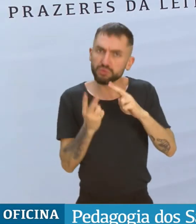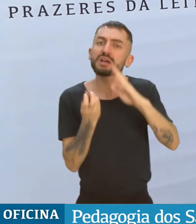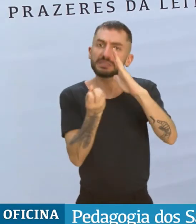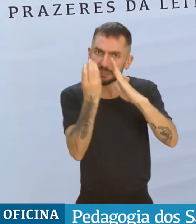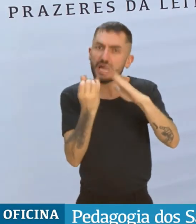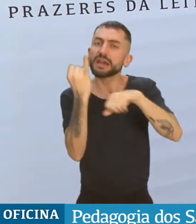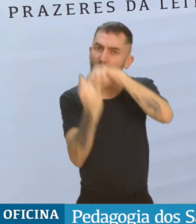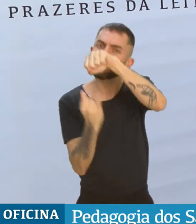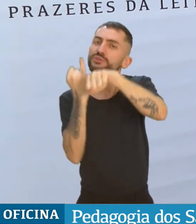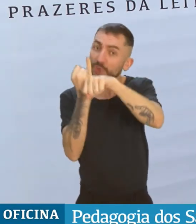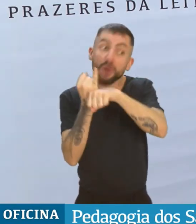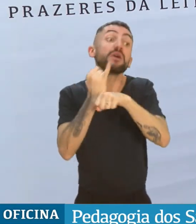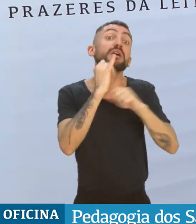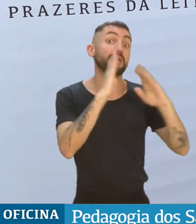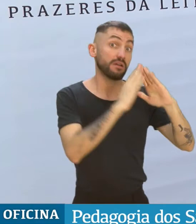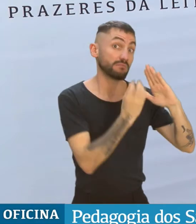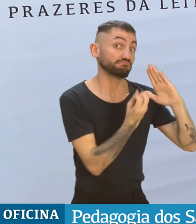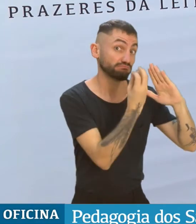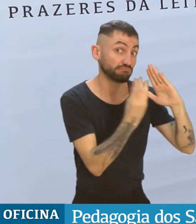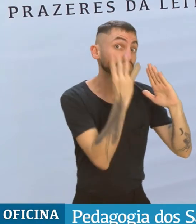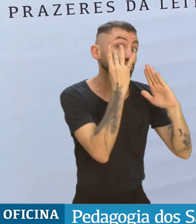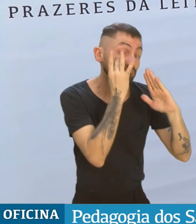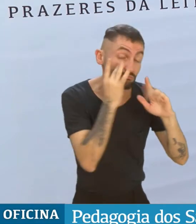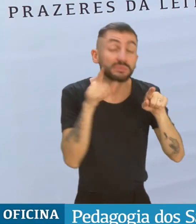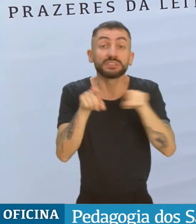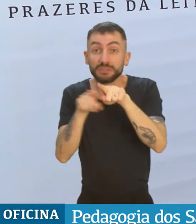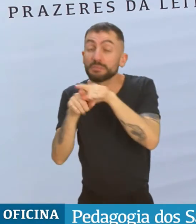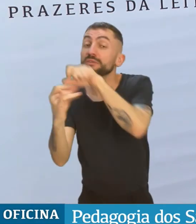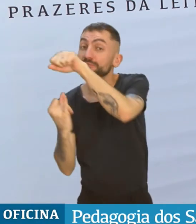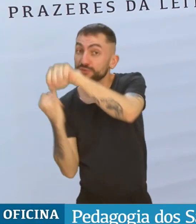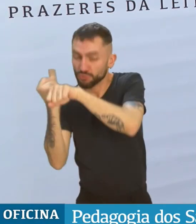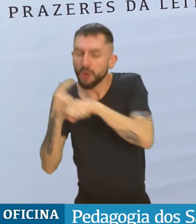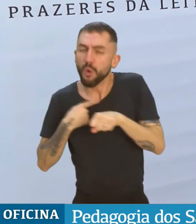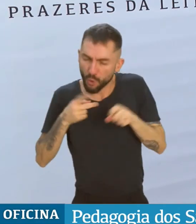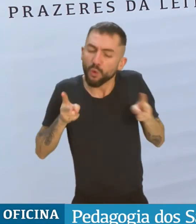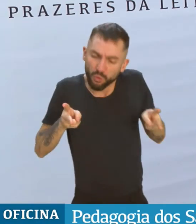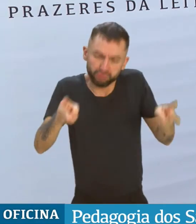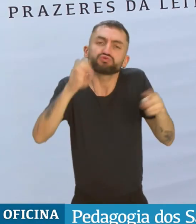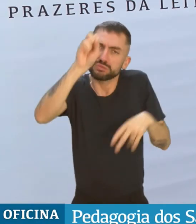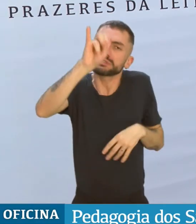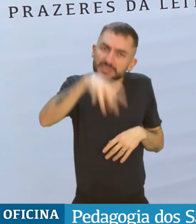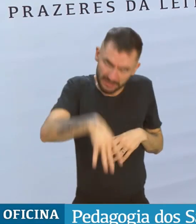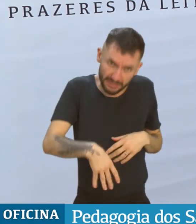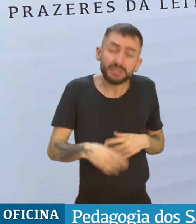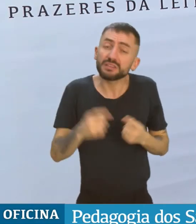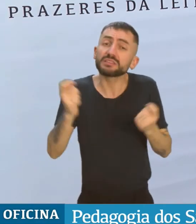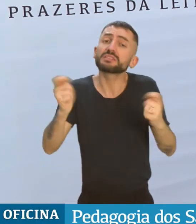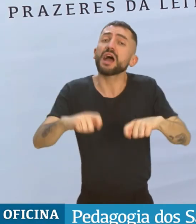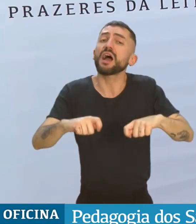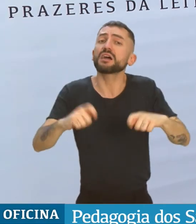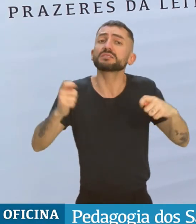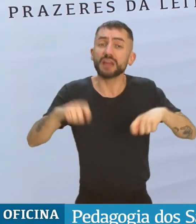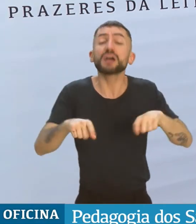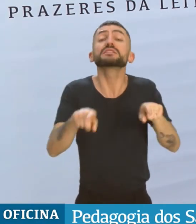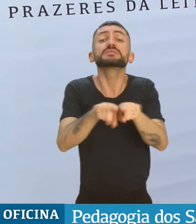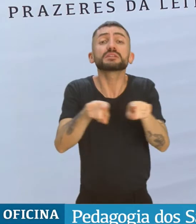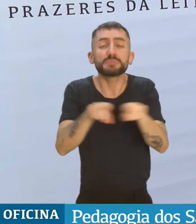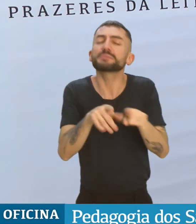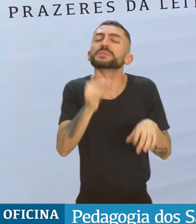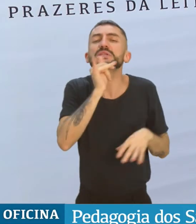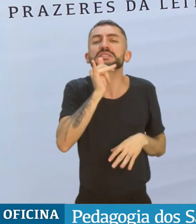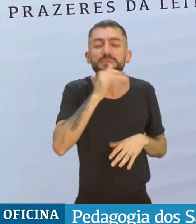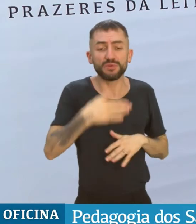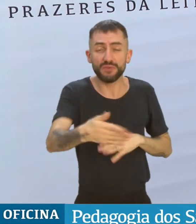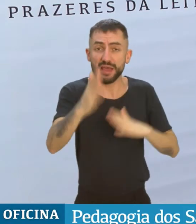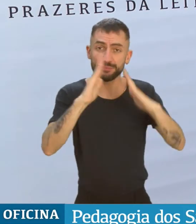dias diferentes, são modalidades diferentes, mas é possível. E algumas das questões que a gente falou aqui cabe totalmente. Você vai fazer o